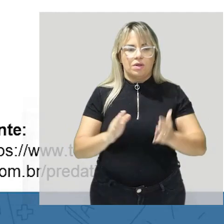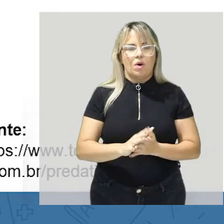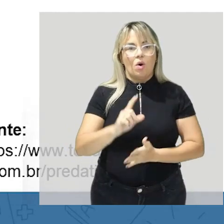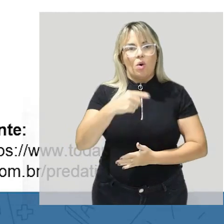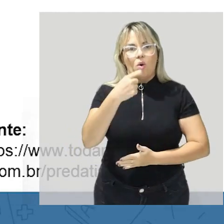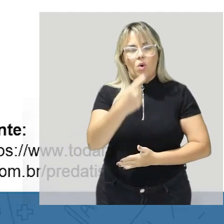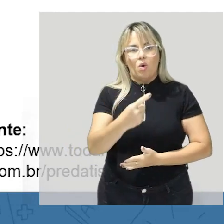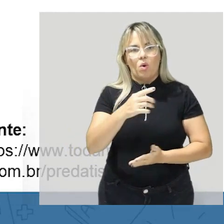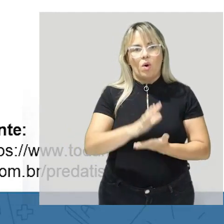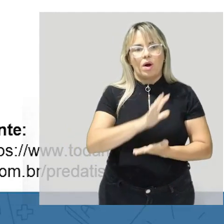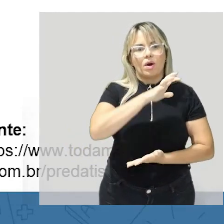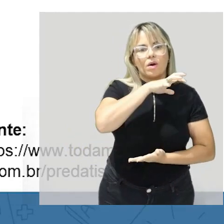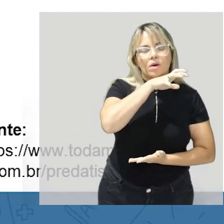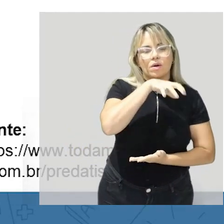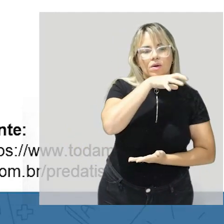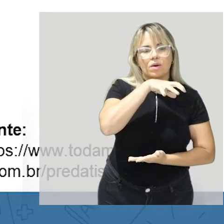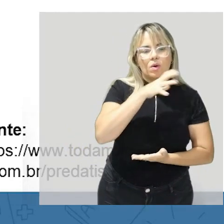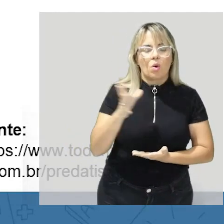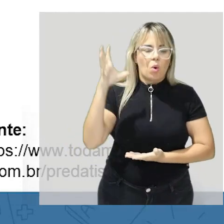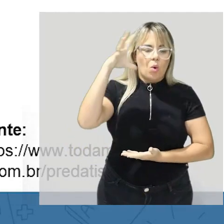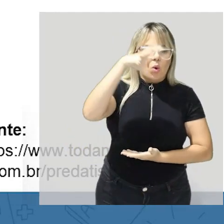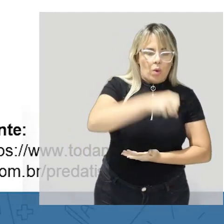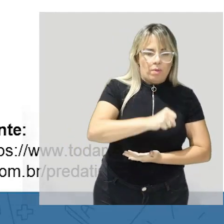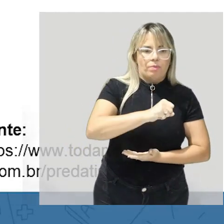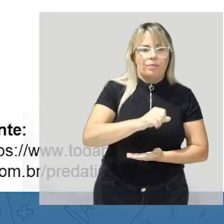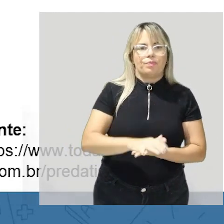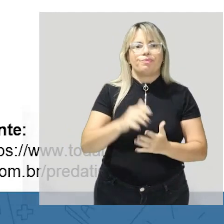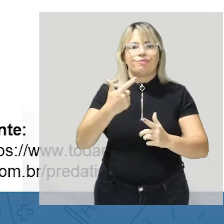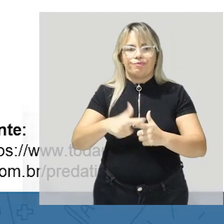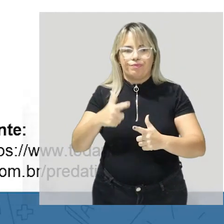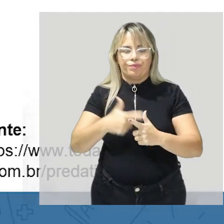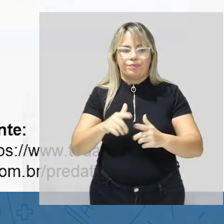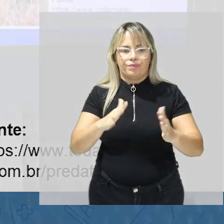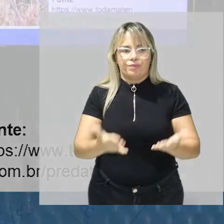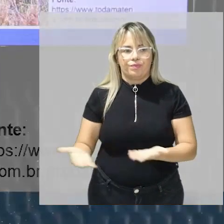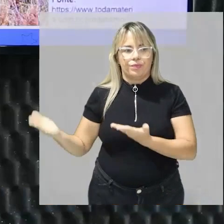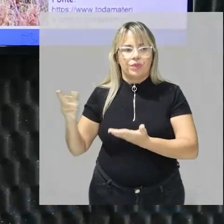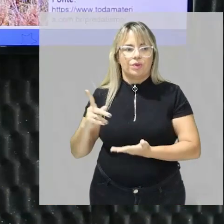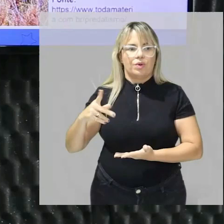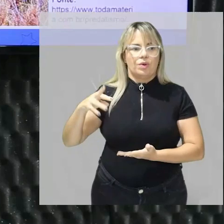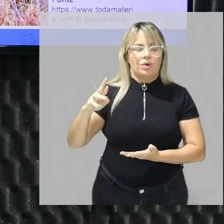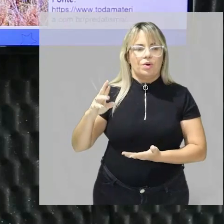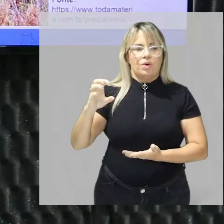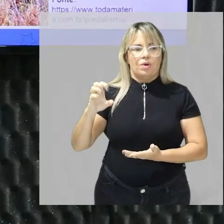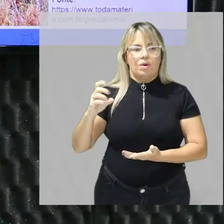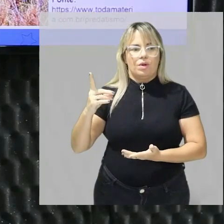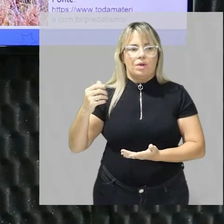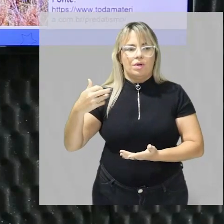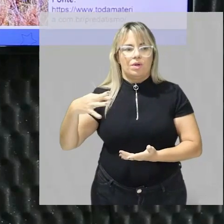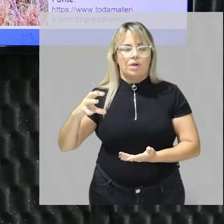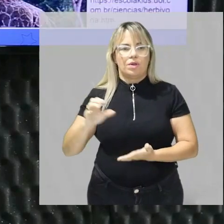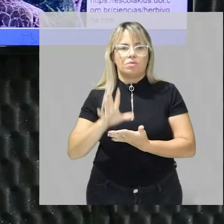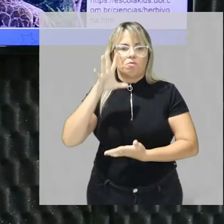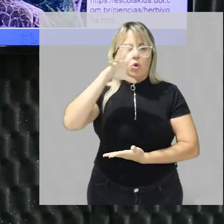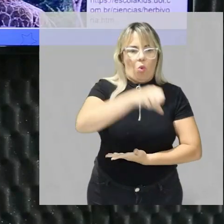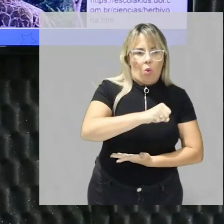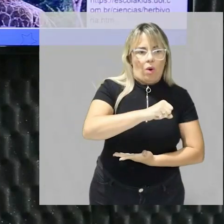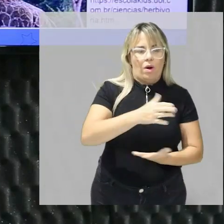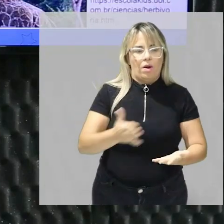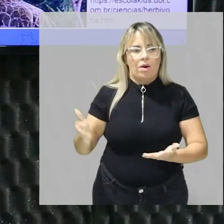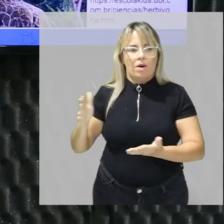indivíduo aqui ele está sendo prejudicado, né? É o predatismo. Um indivíduo serve de alimento para o outro.